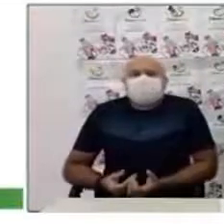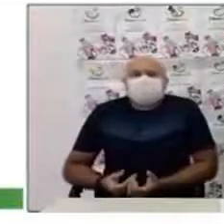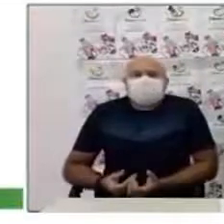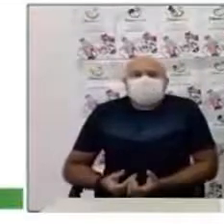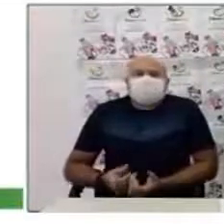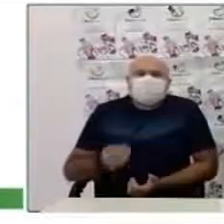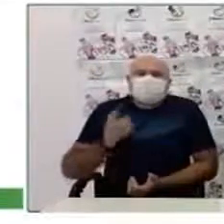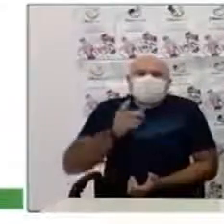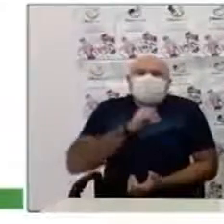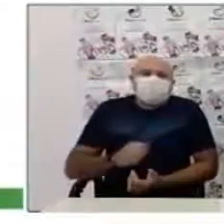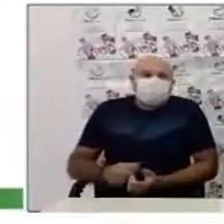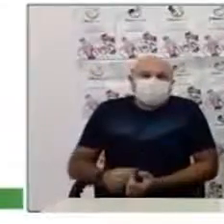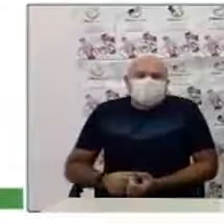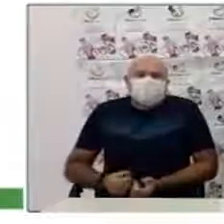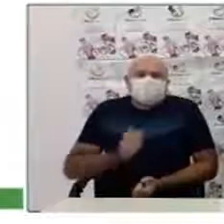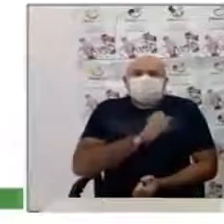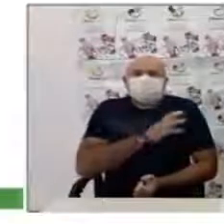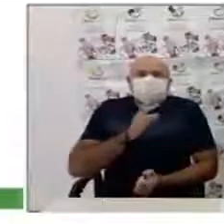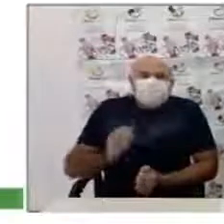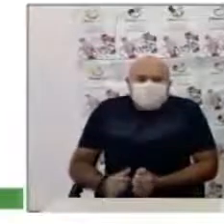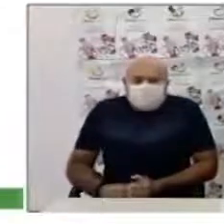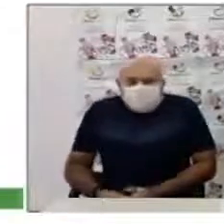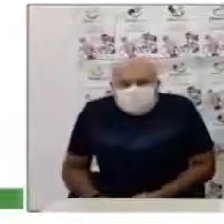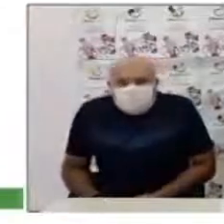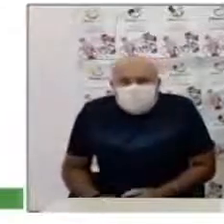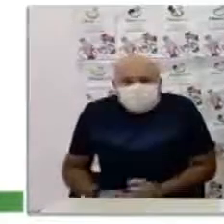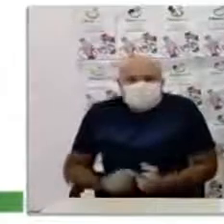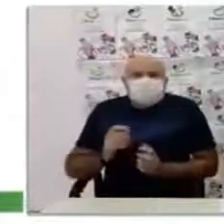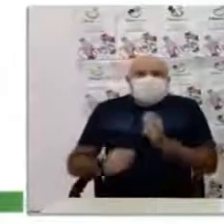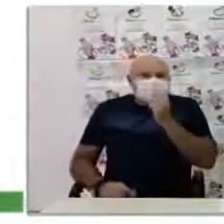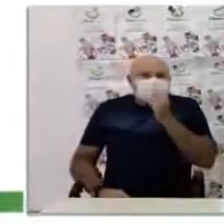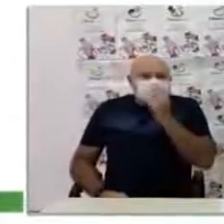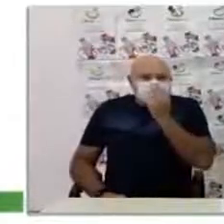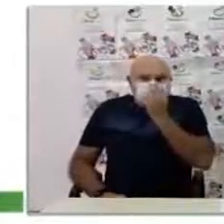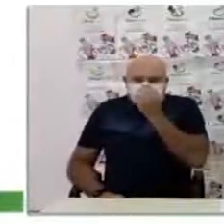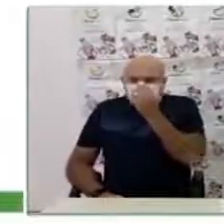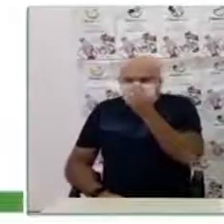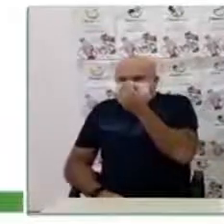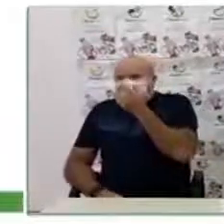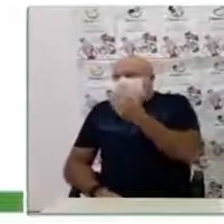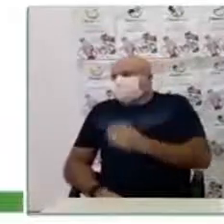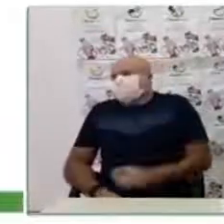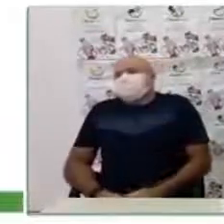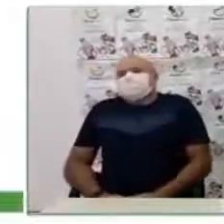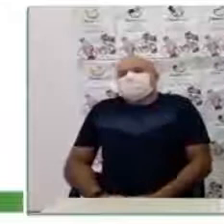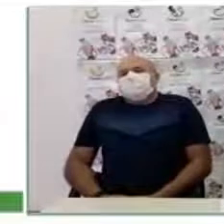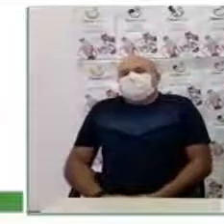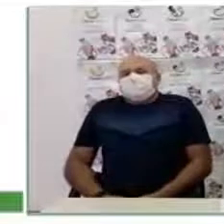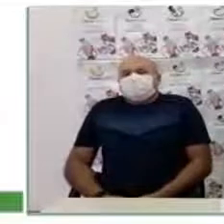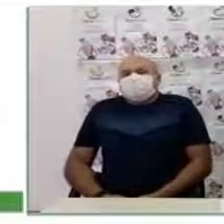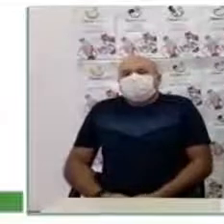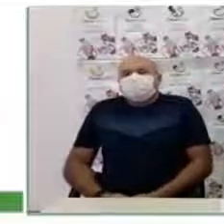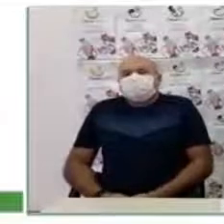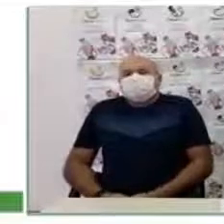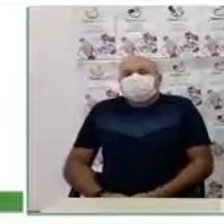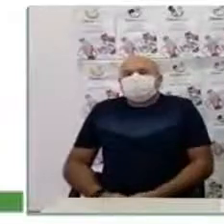exatamente o modelo atômico de Dalton. Você vai ver aí na próxima lâmina, o professor Márcio vai dar uma introdução sobre o modelo atômico de Dalton. Pronto, exatamente. Como o professor Deusmar